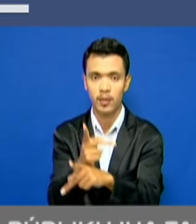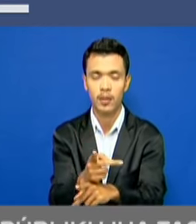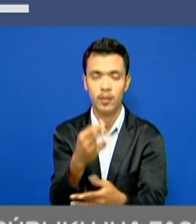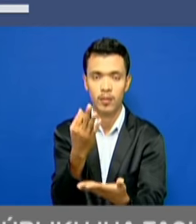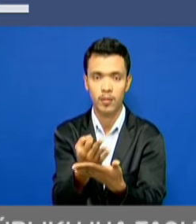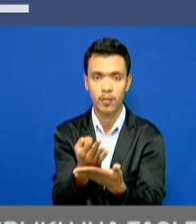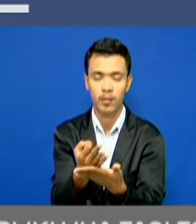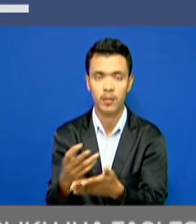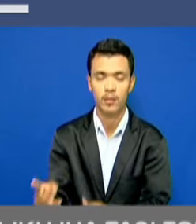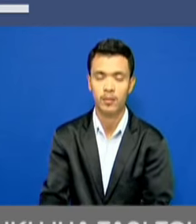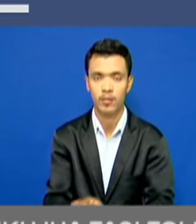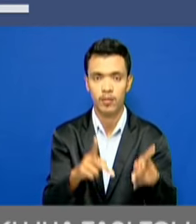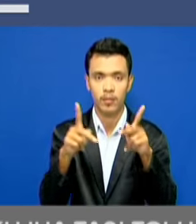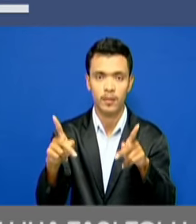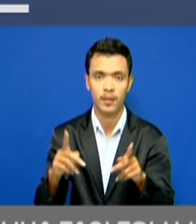públicas.